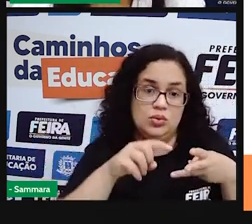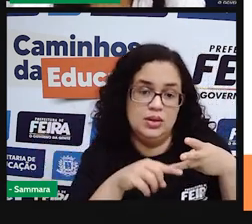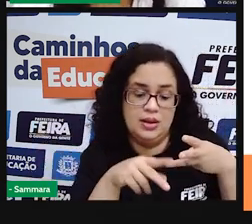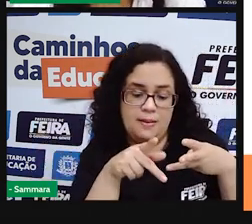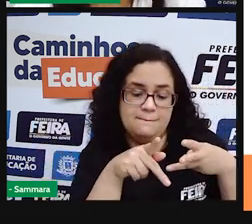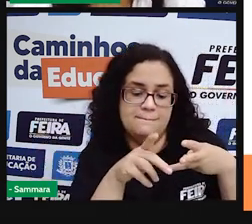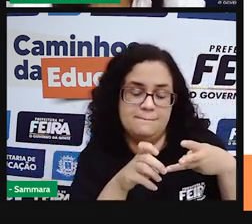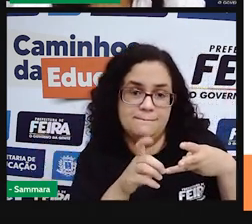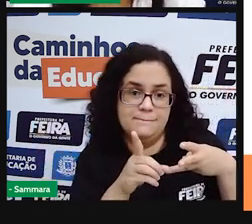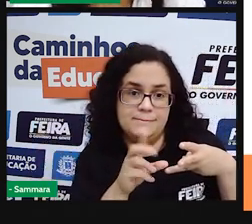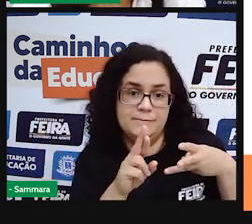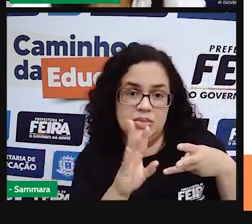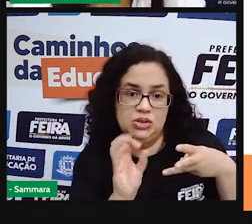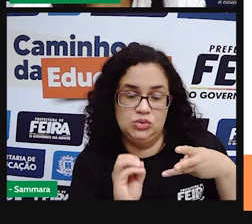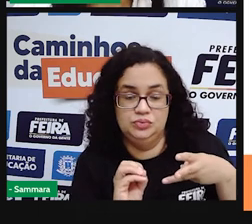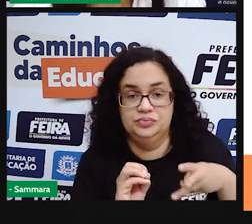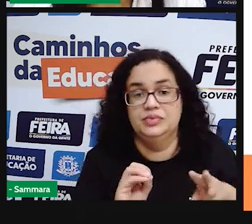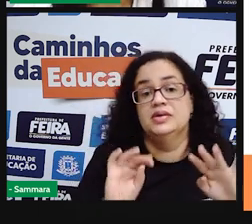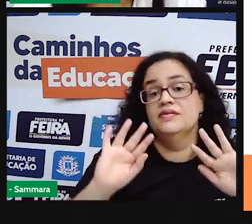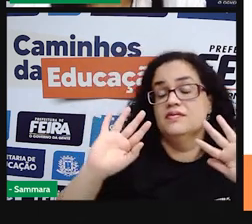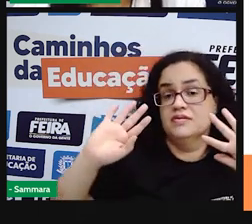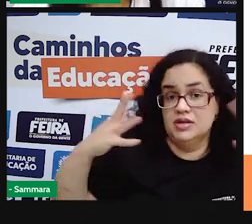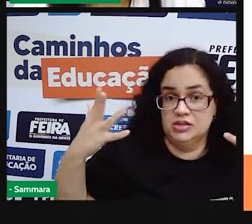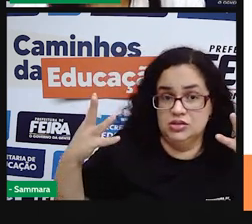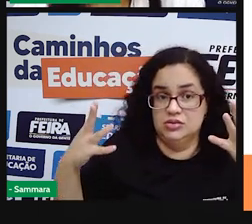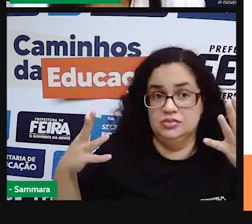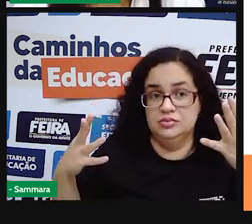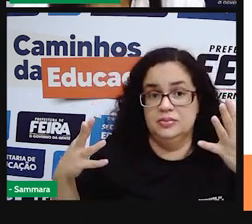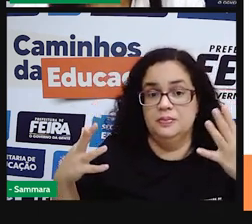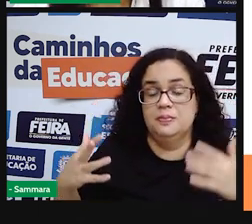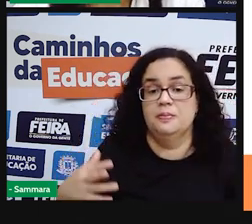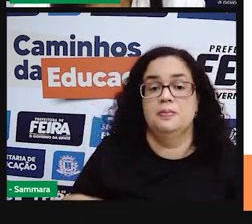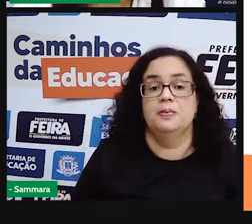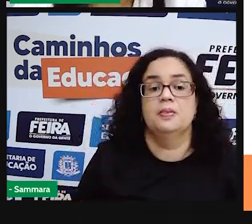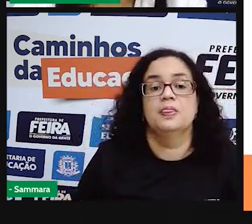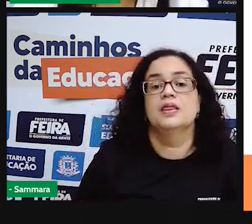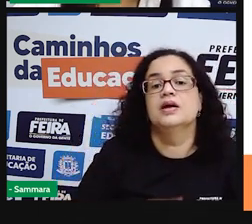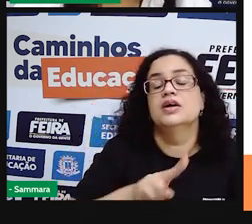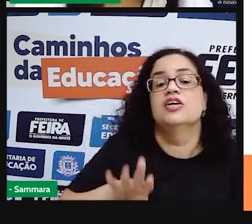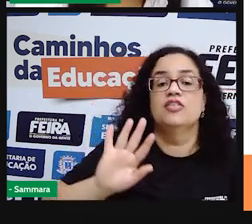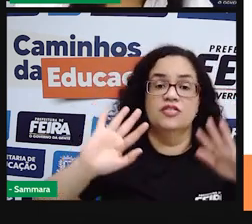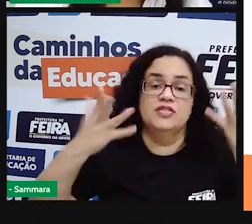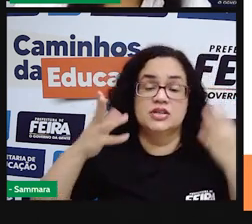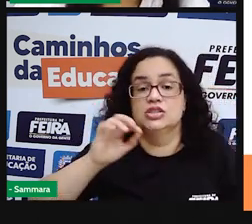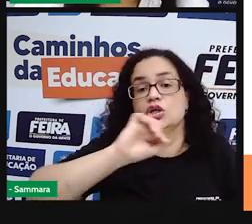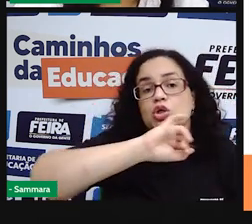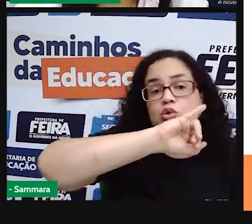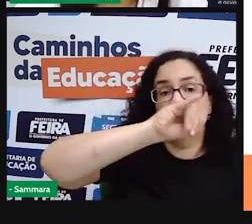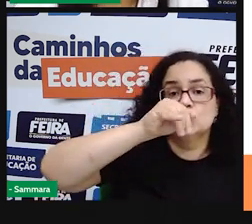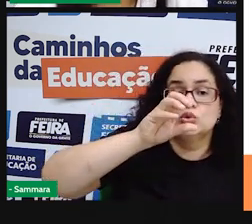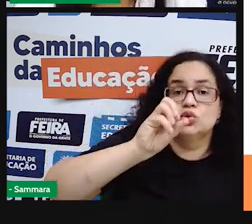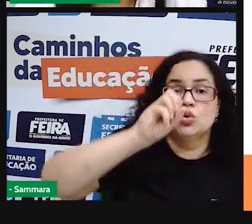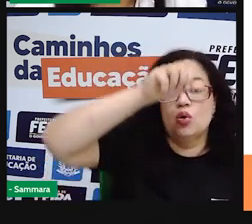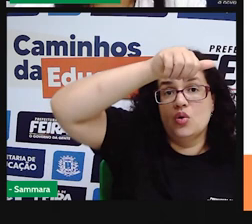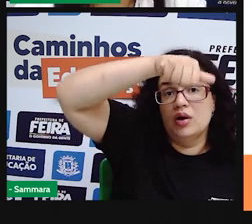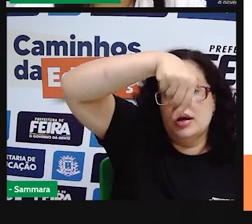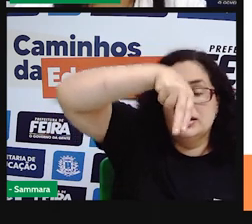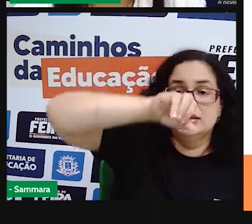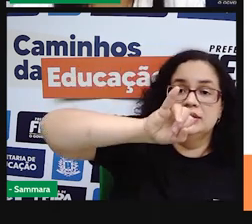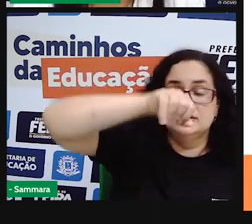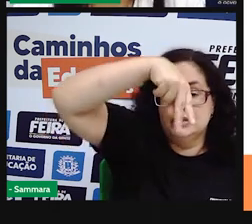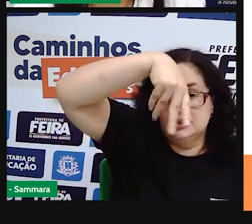princípio, as festas aí receberam justamente o nome de festas joaninas, porque o santo